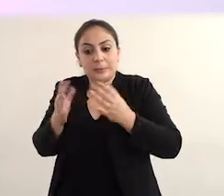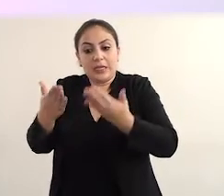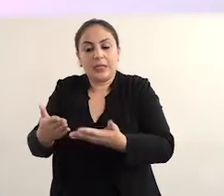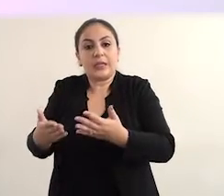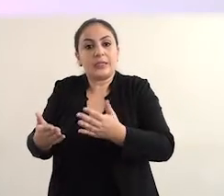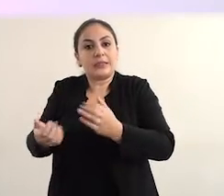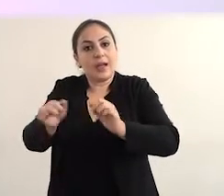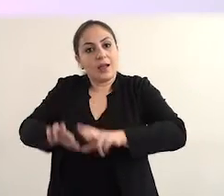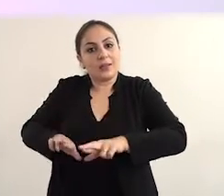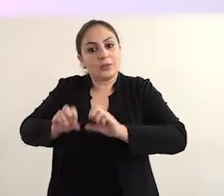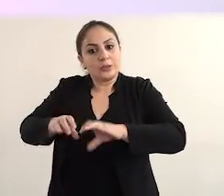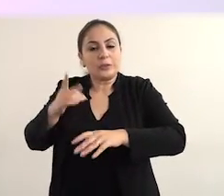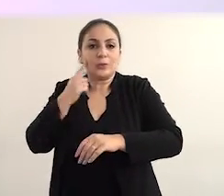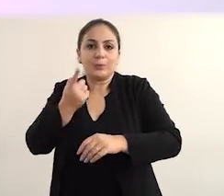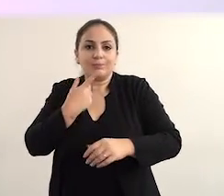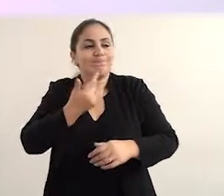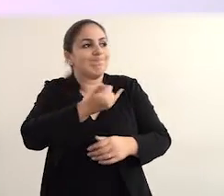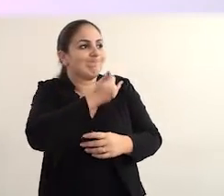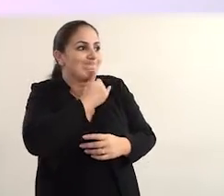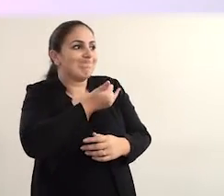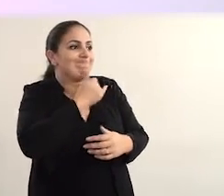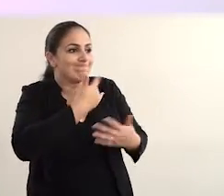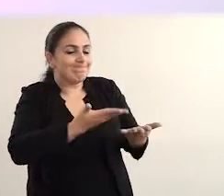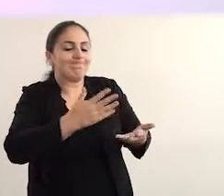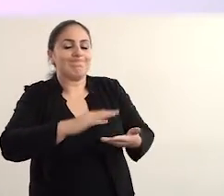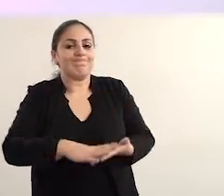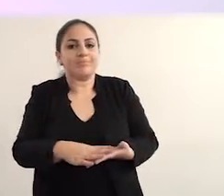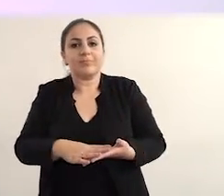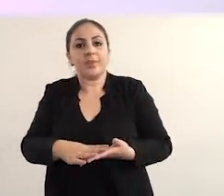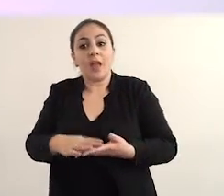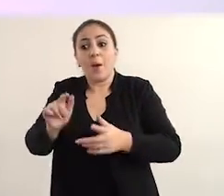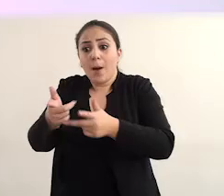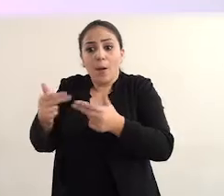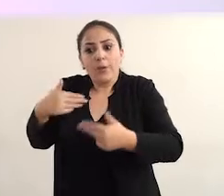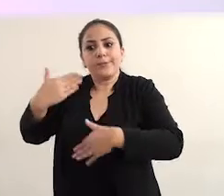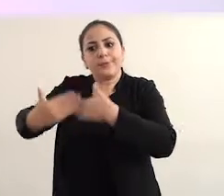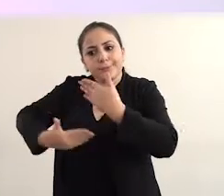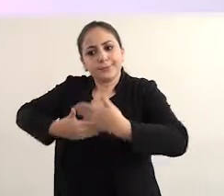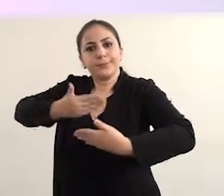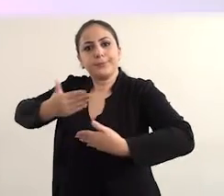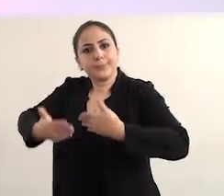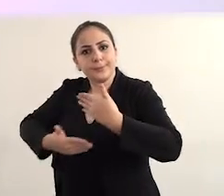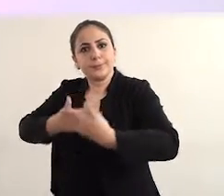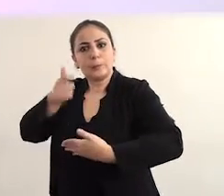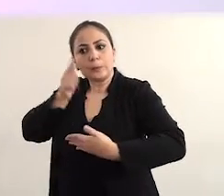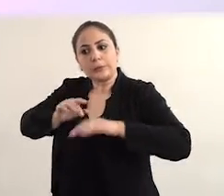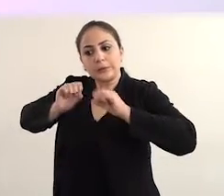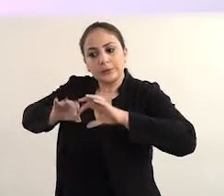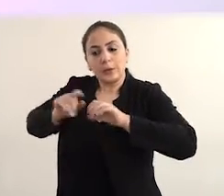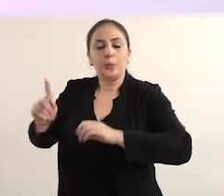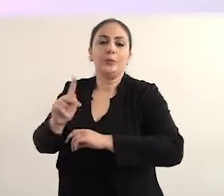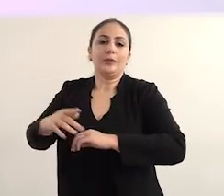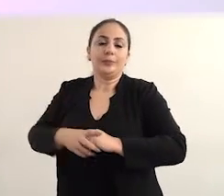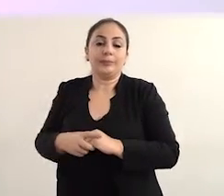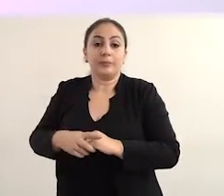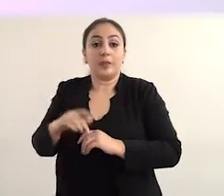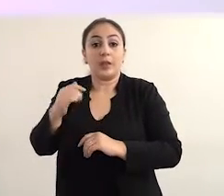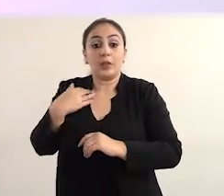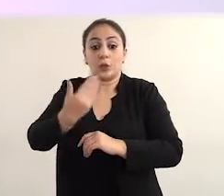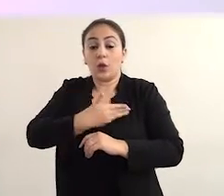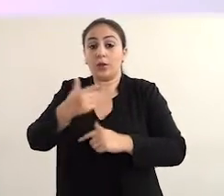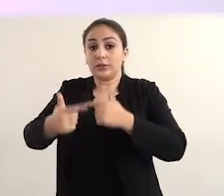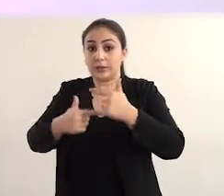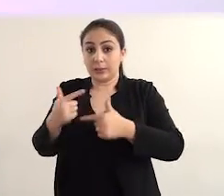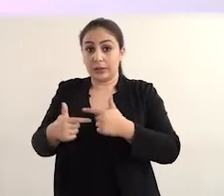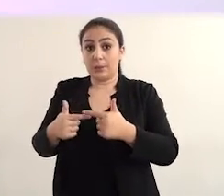área de educação de surdos. Infelizmente, né? Isso é uma coisa que está caminhando para se concretizar. Então, a gente tem que